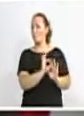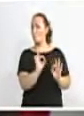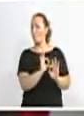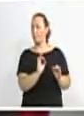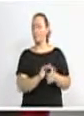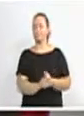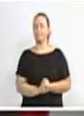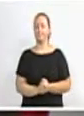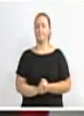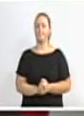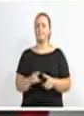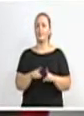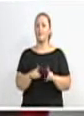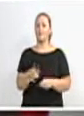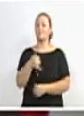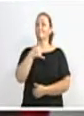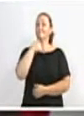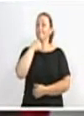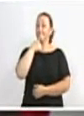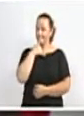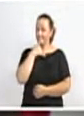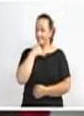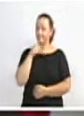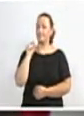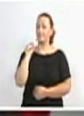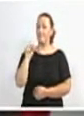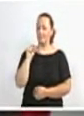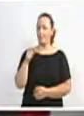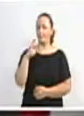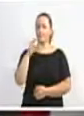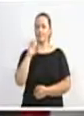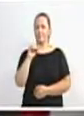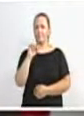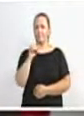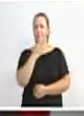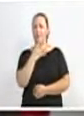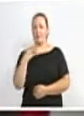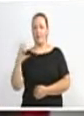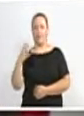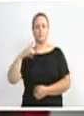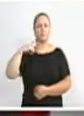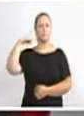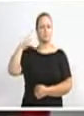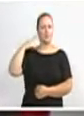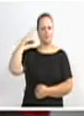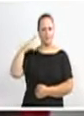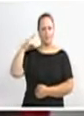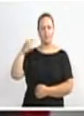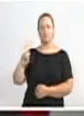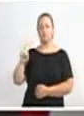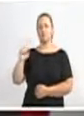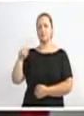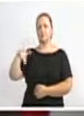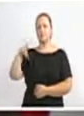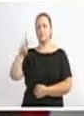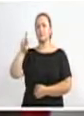Infelizmente, já em 2004, o então deputado Sandro Mabel